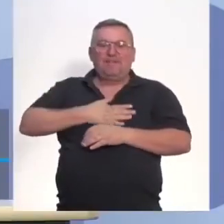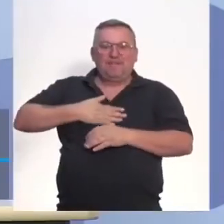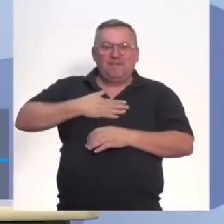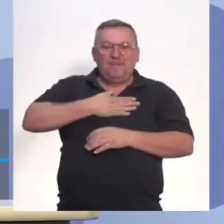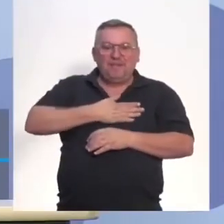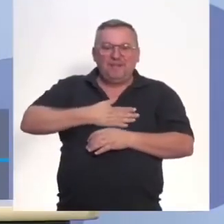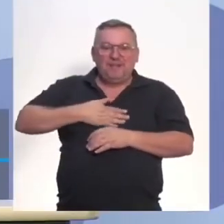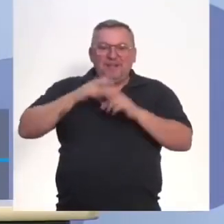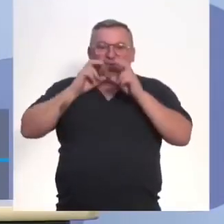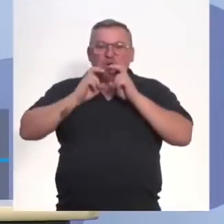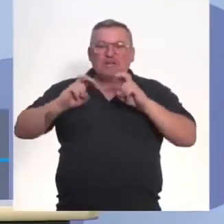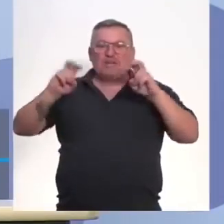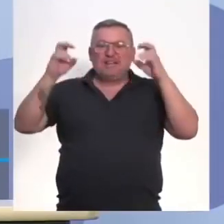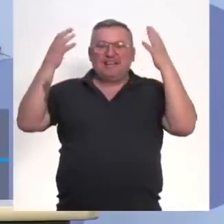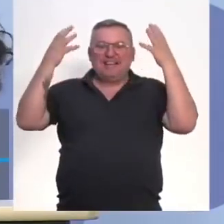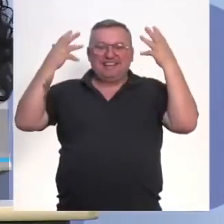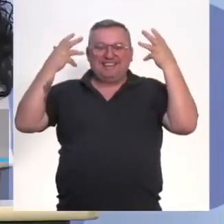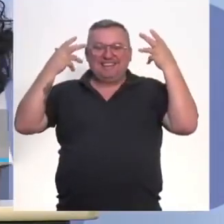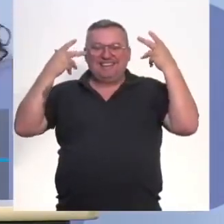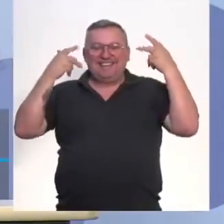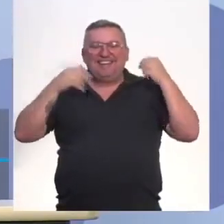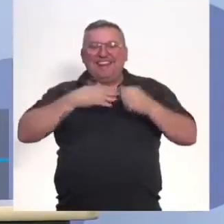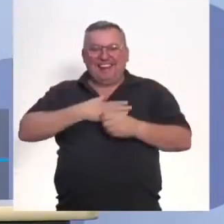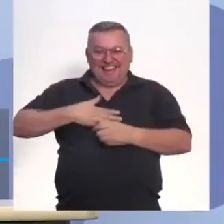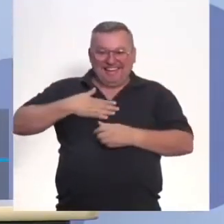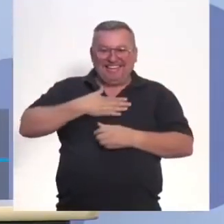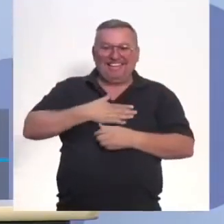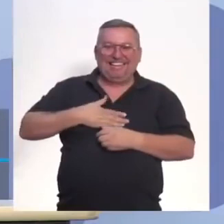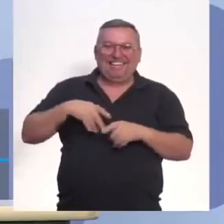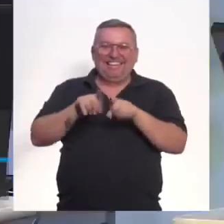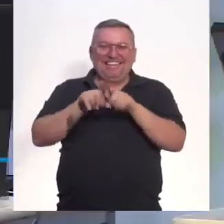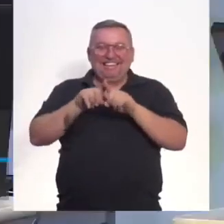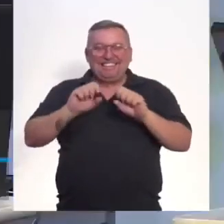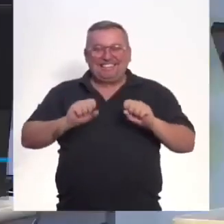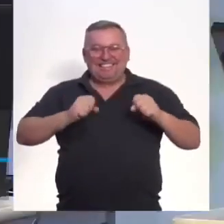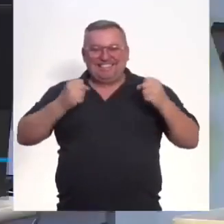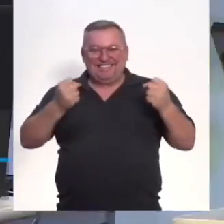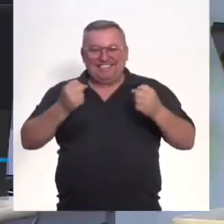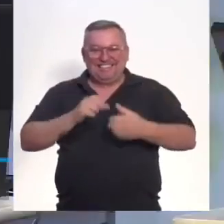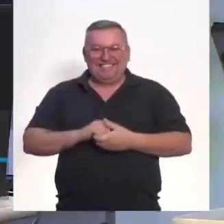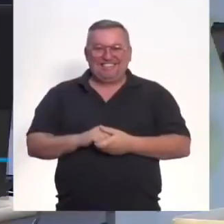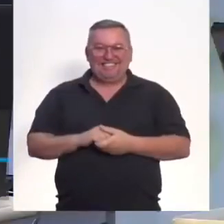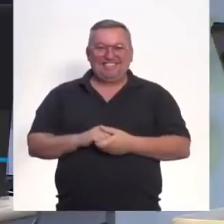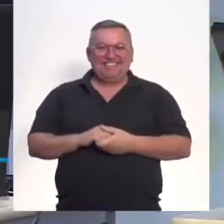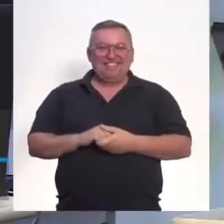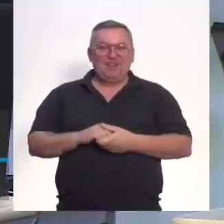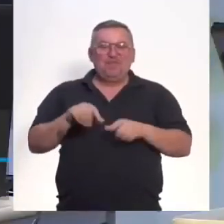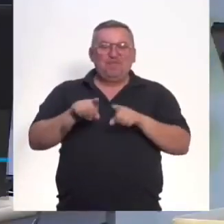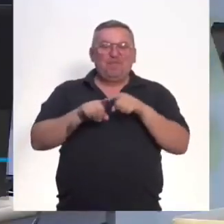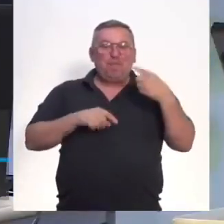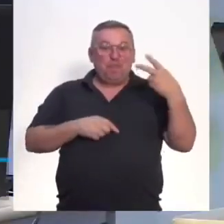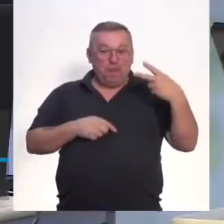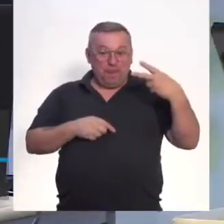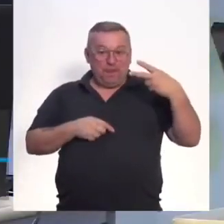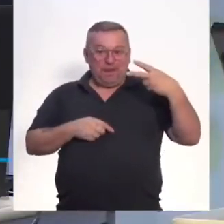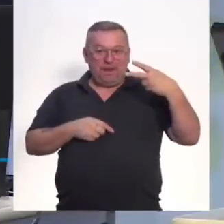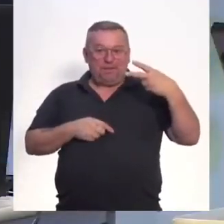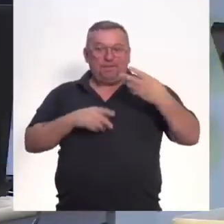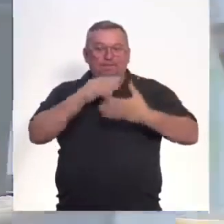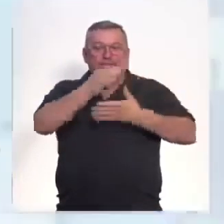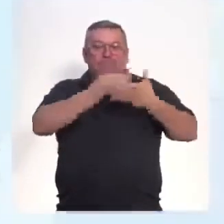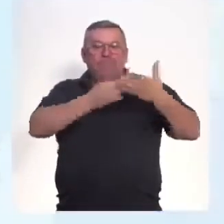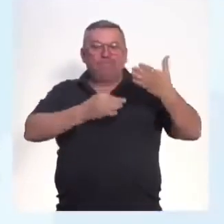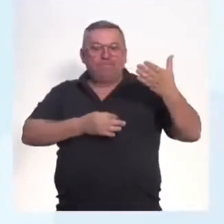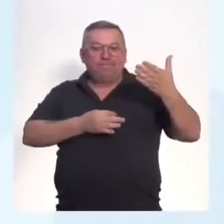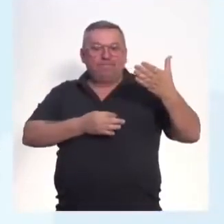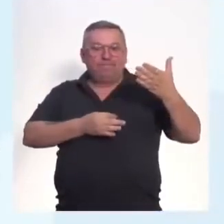do rugido do leão. Ai, que bom, Pro, obrigada. Eu me esforço. Muito bem. A 2. Este texto é uma